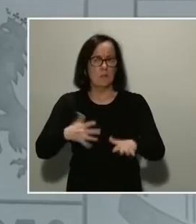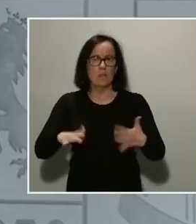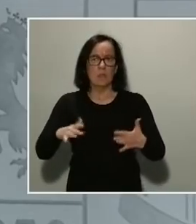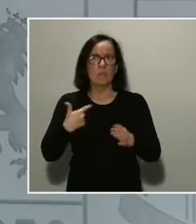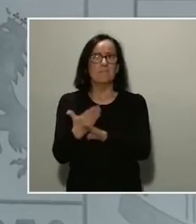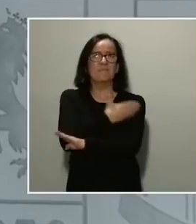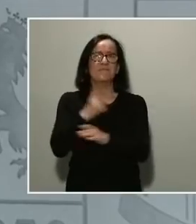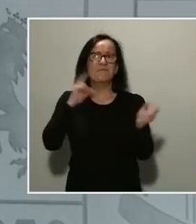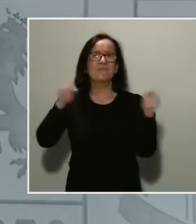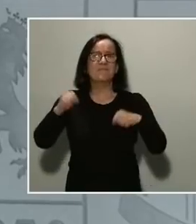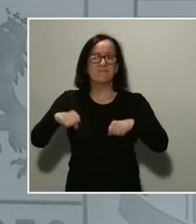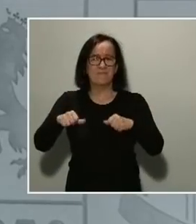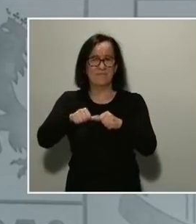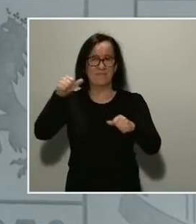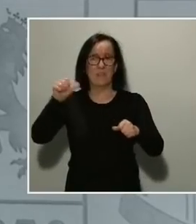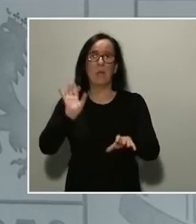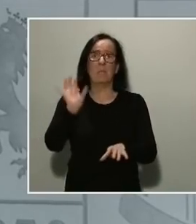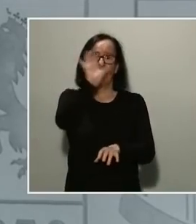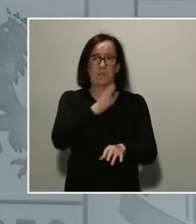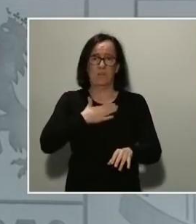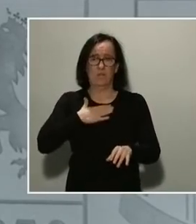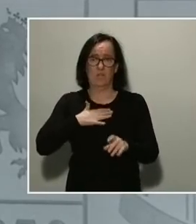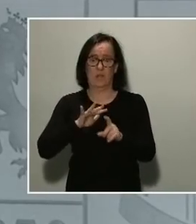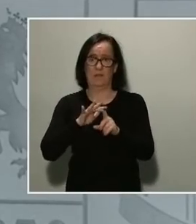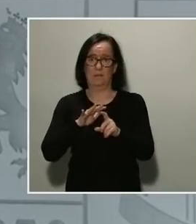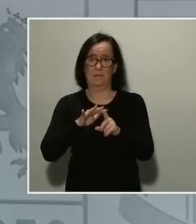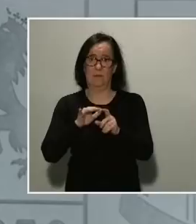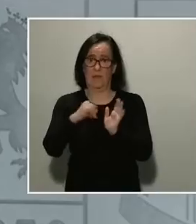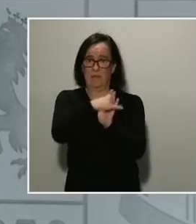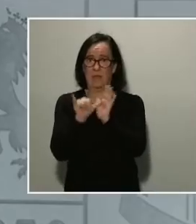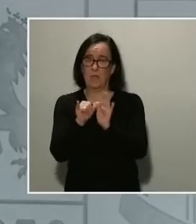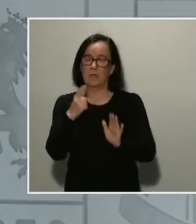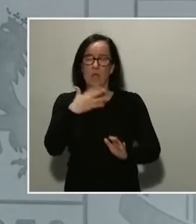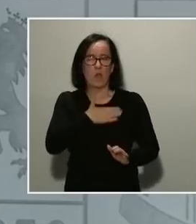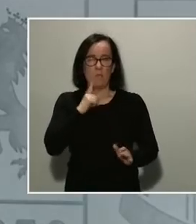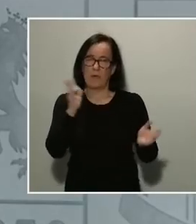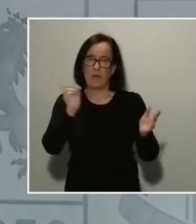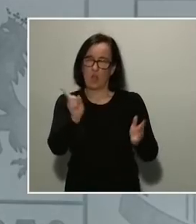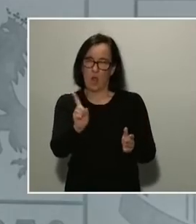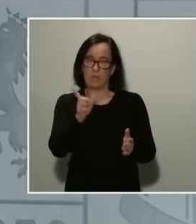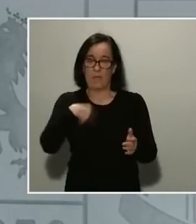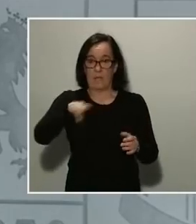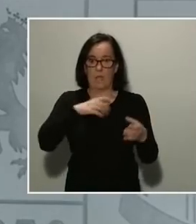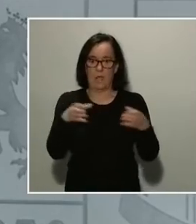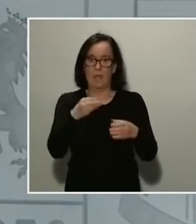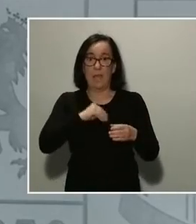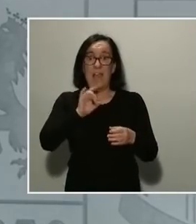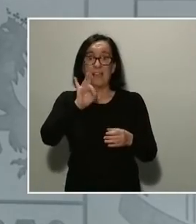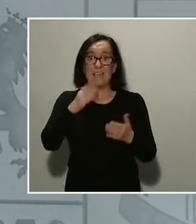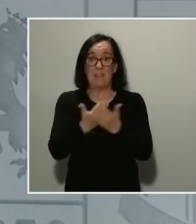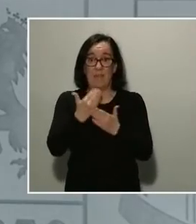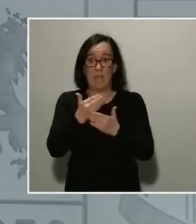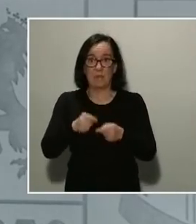sanches diz ter consciência de que esta é uma das medidas mais drásticas a ser tomada que é uma situação que afeta todas as